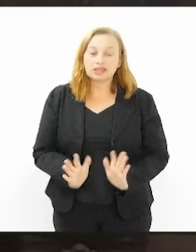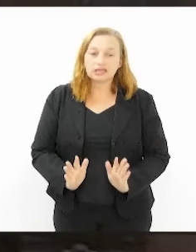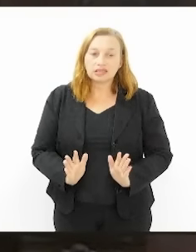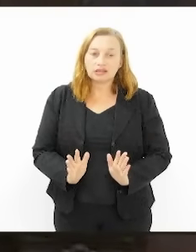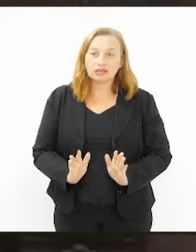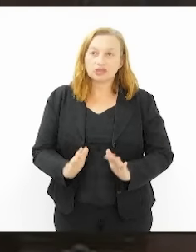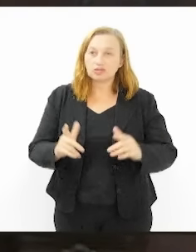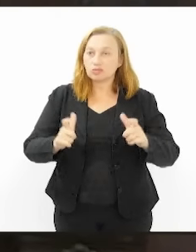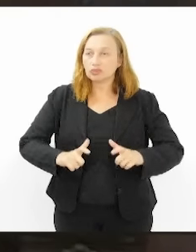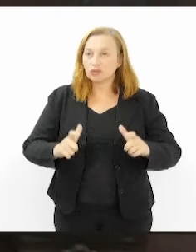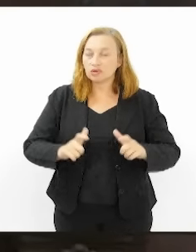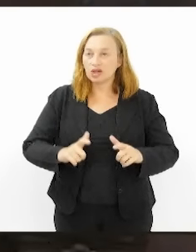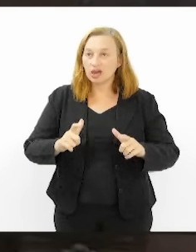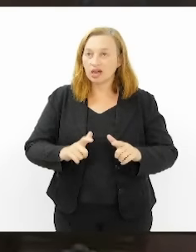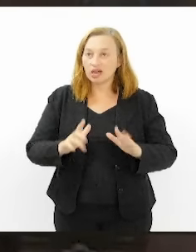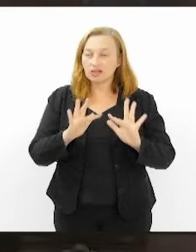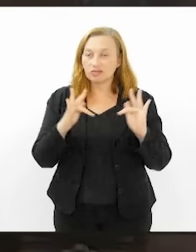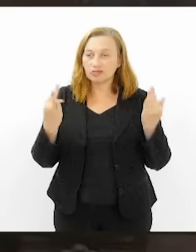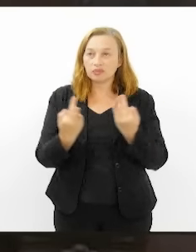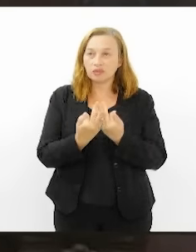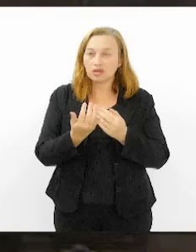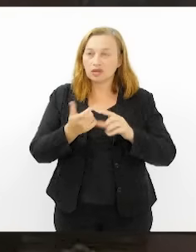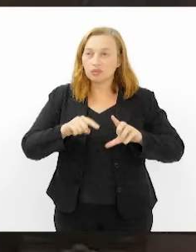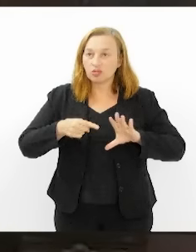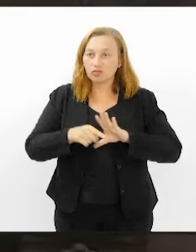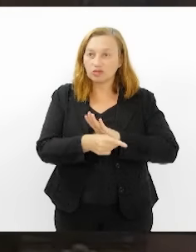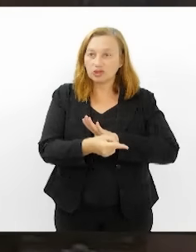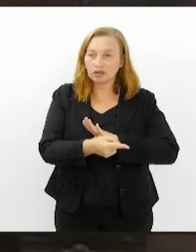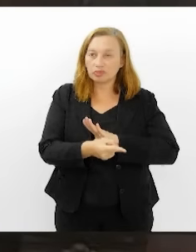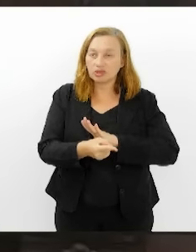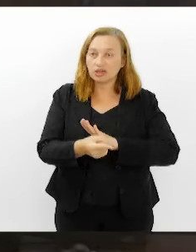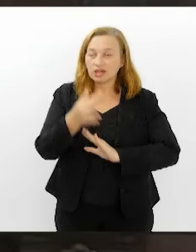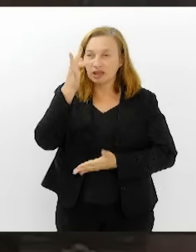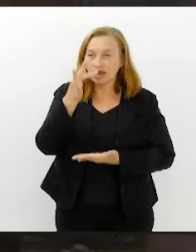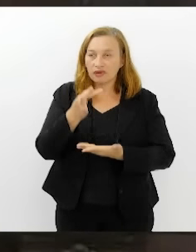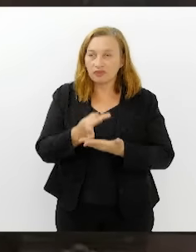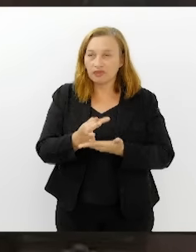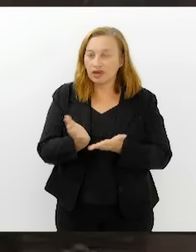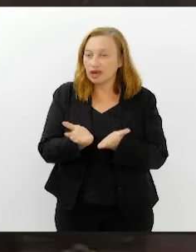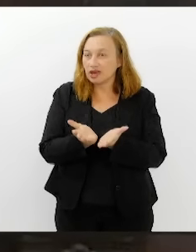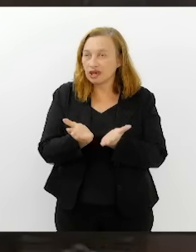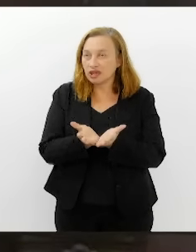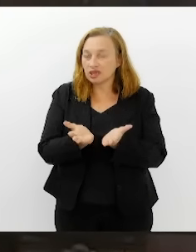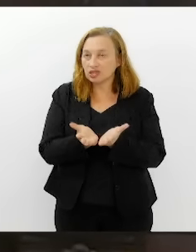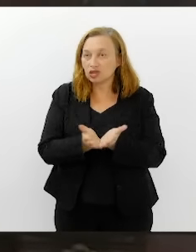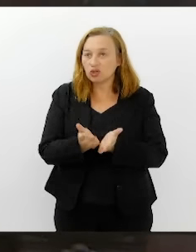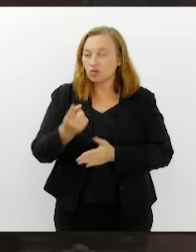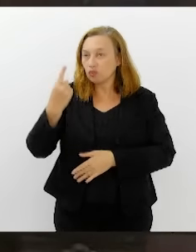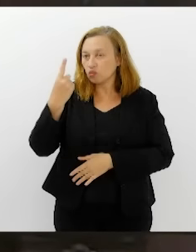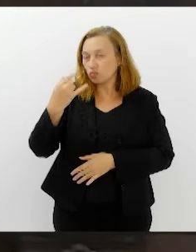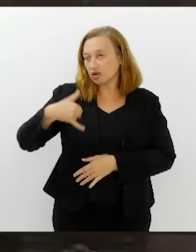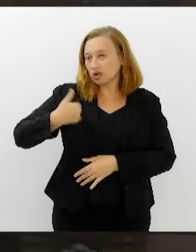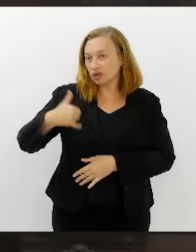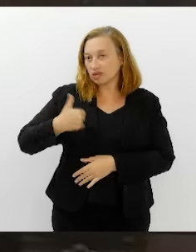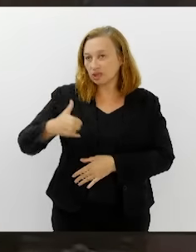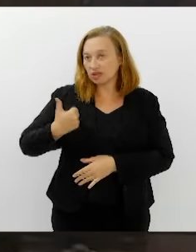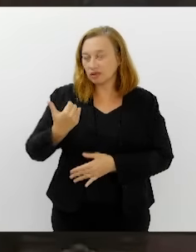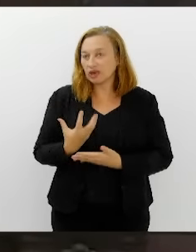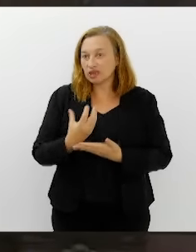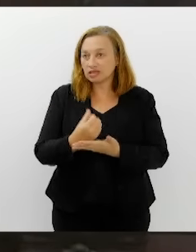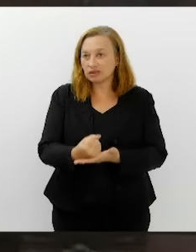ambiente familiar profundamente enraizado na fé cristã e com apenas 1 ano de idade recebeu o sacramento